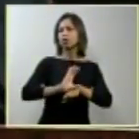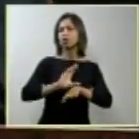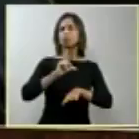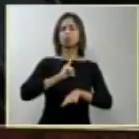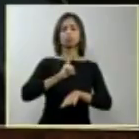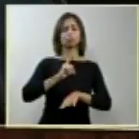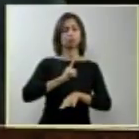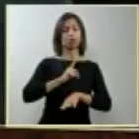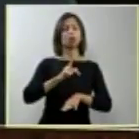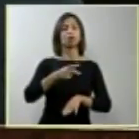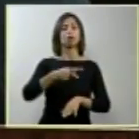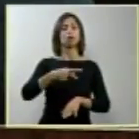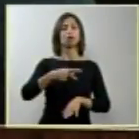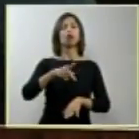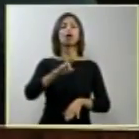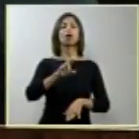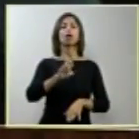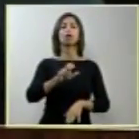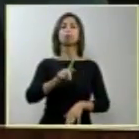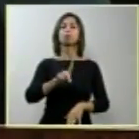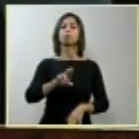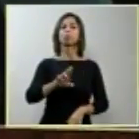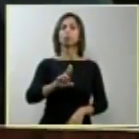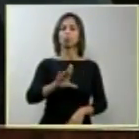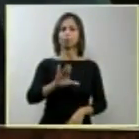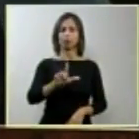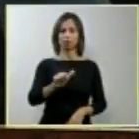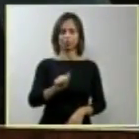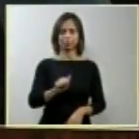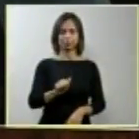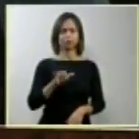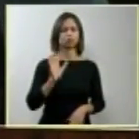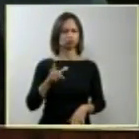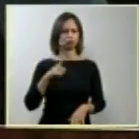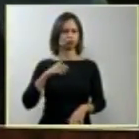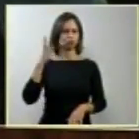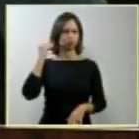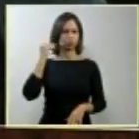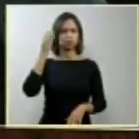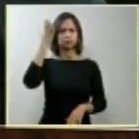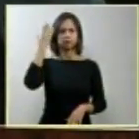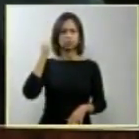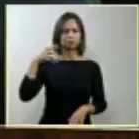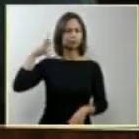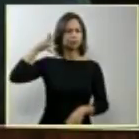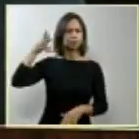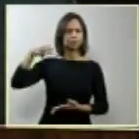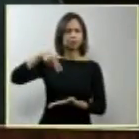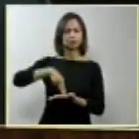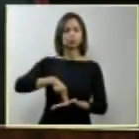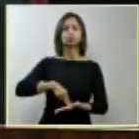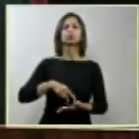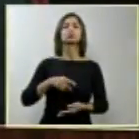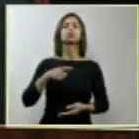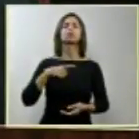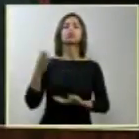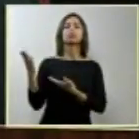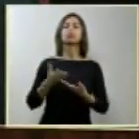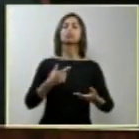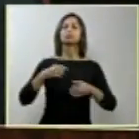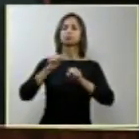Ouviremos agora, já ouvimos o deputado federal Luiz Bassuma, que trouxe